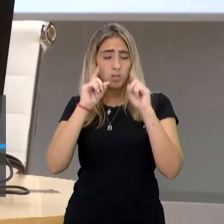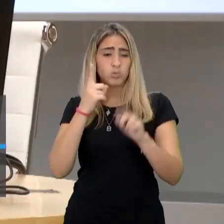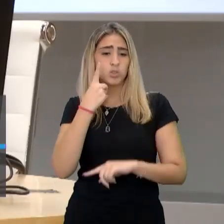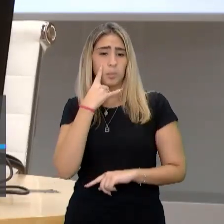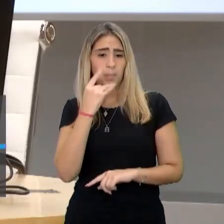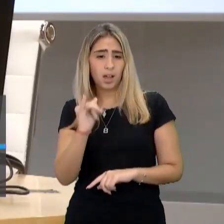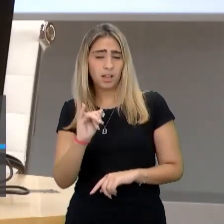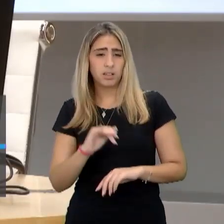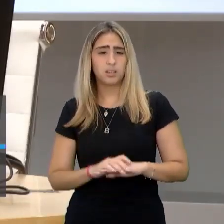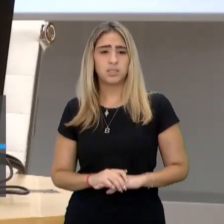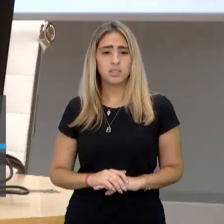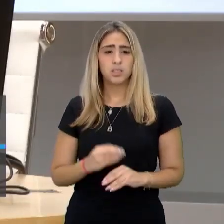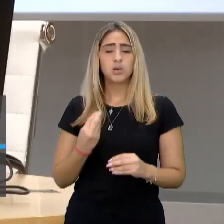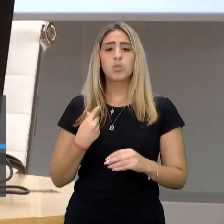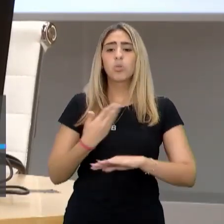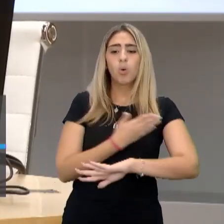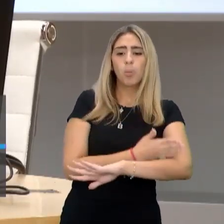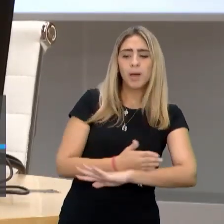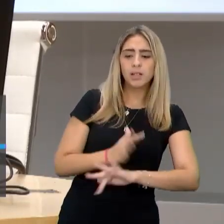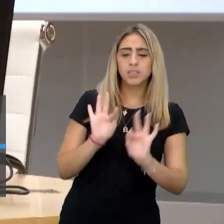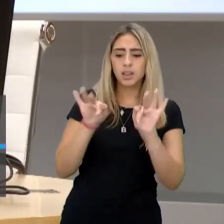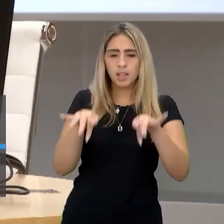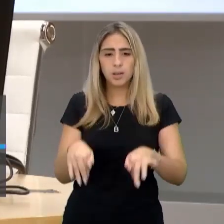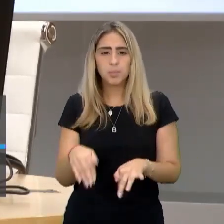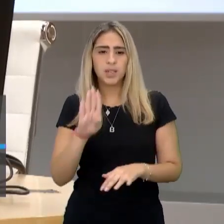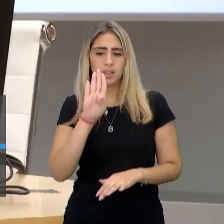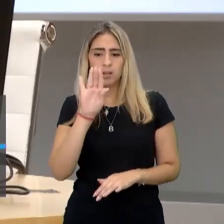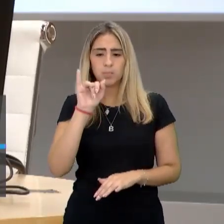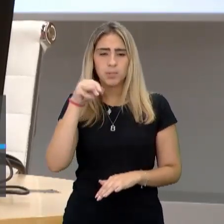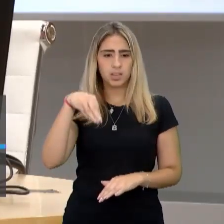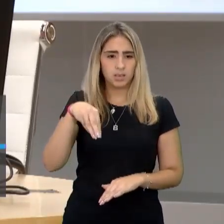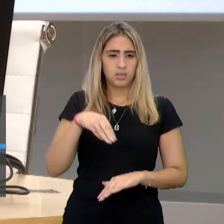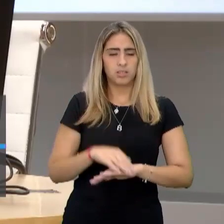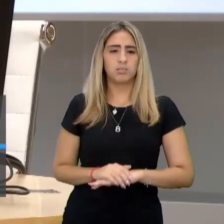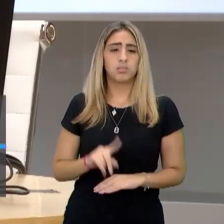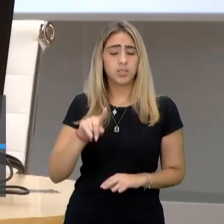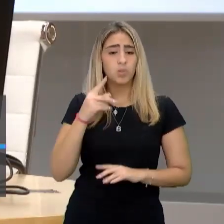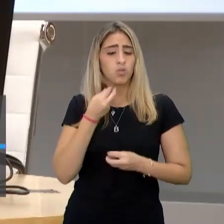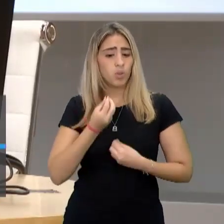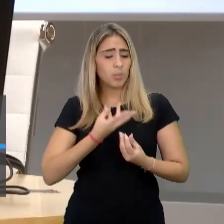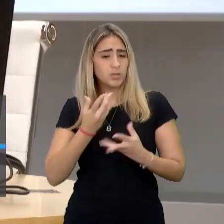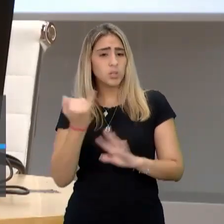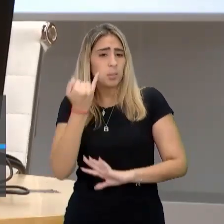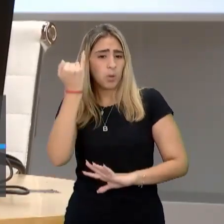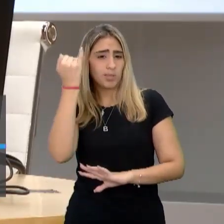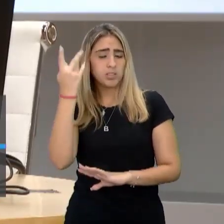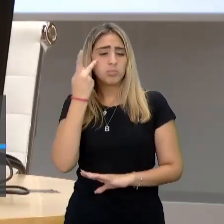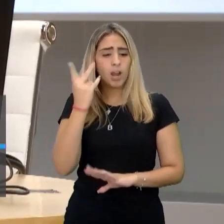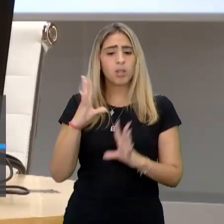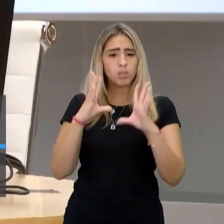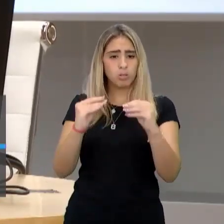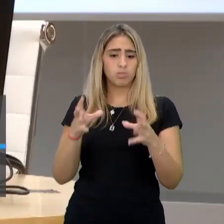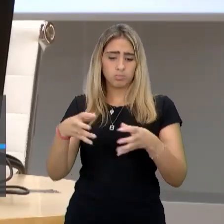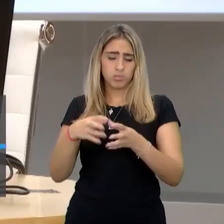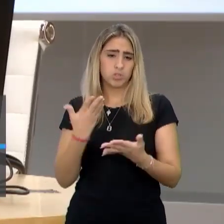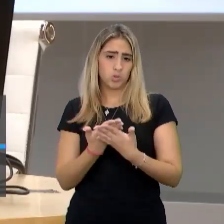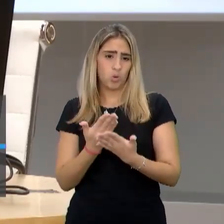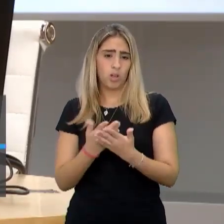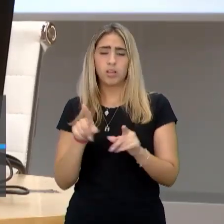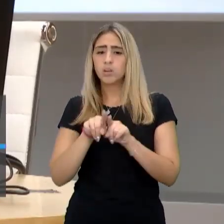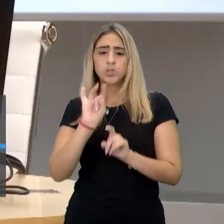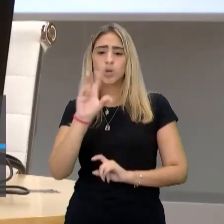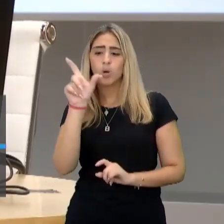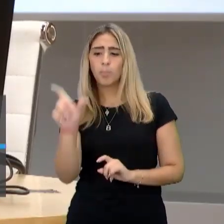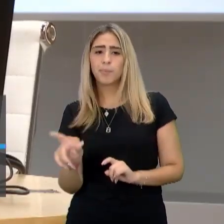pais, quando começa e quando termina um bimestre, são informações importantes para toda a comunidade escolar, certo? Não só para o professor,